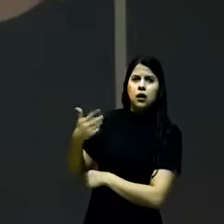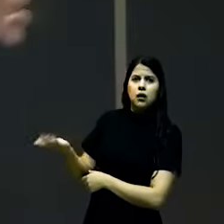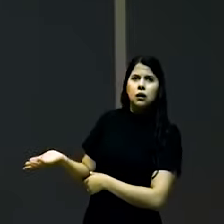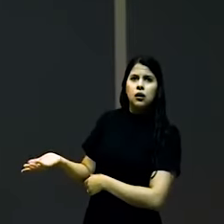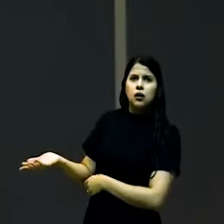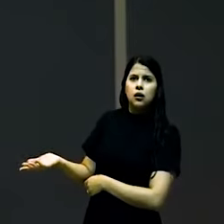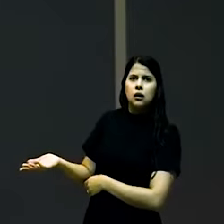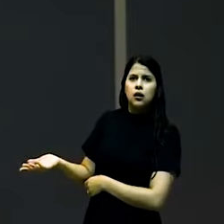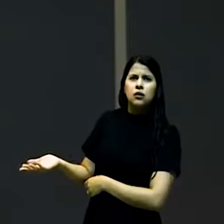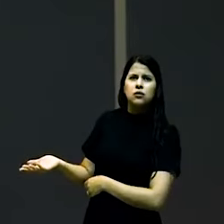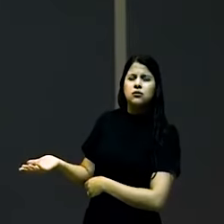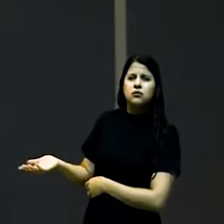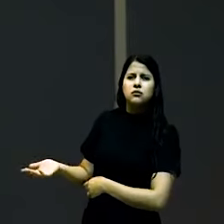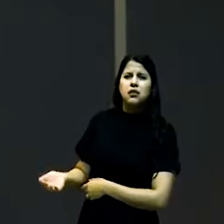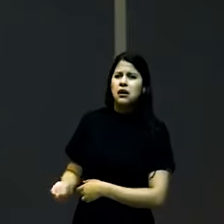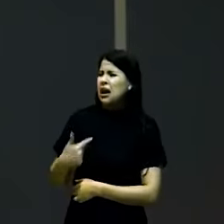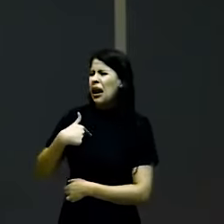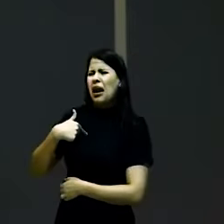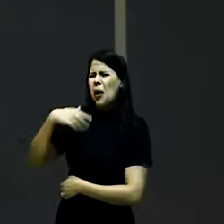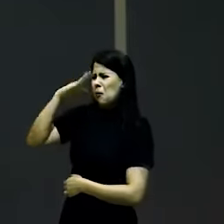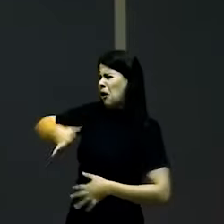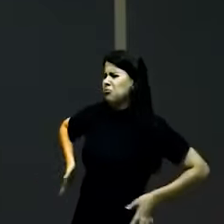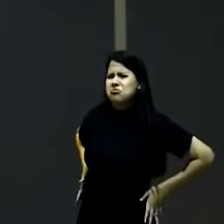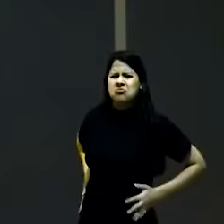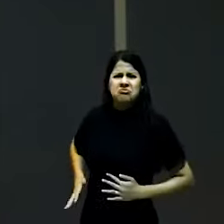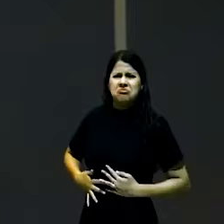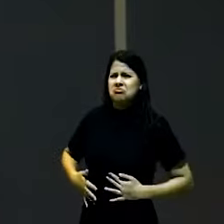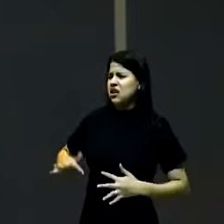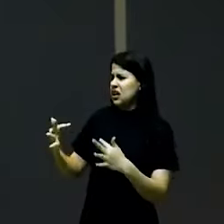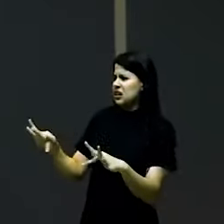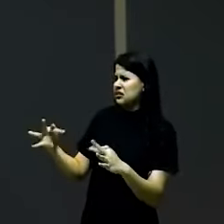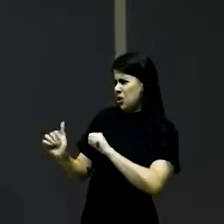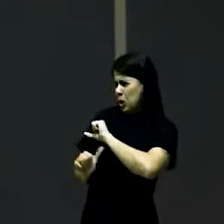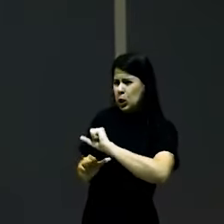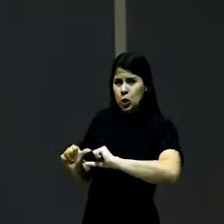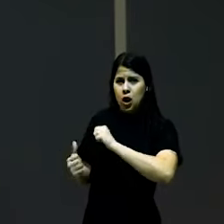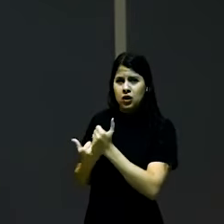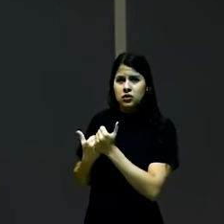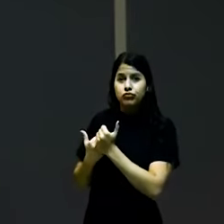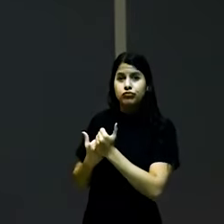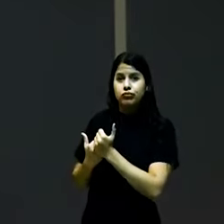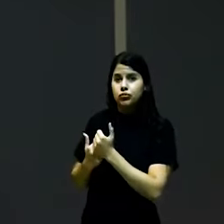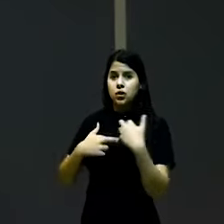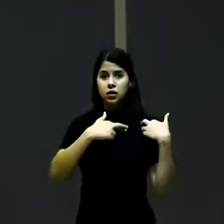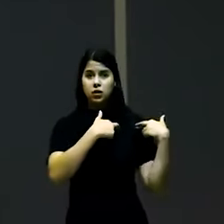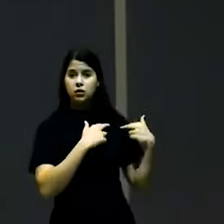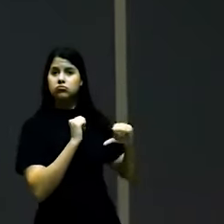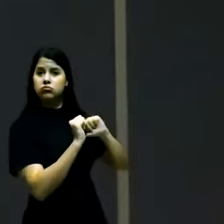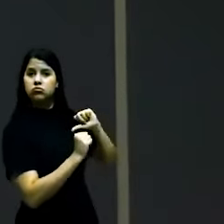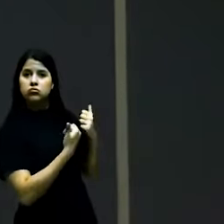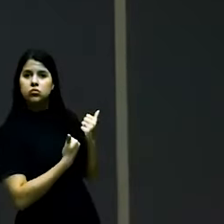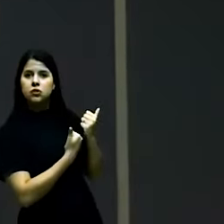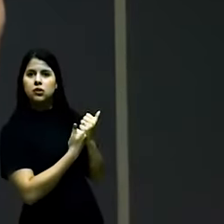e falou, o que está acontecendo? Falei, nada, estou ruim, tira. Ele me tirou. Resumindo, eu